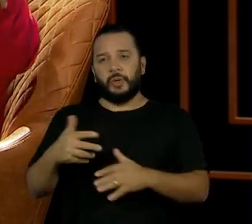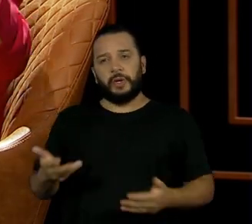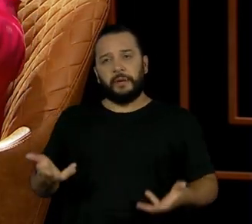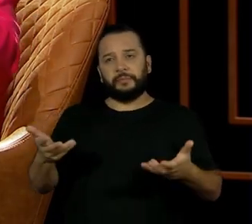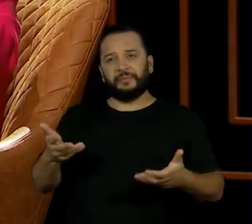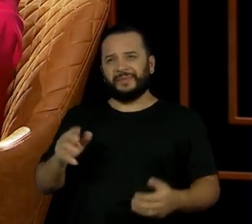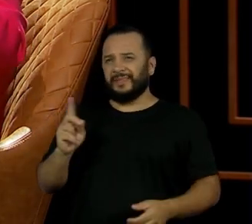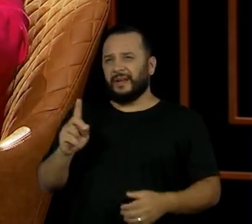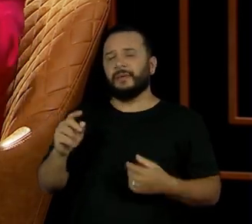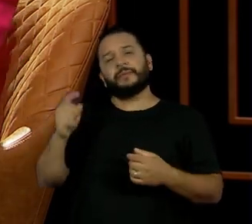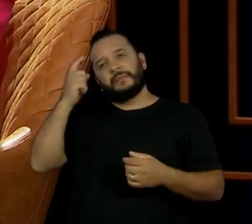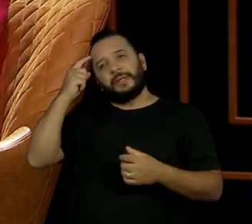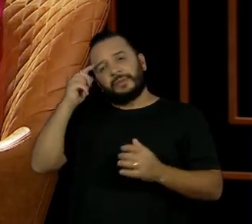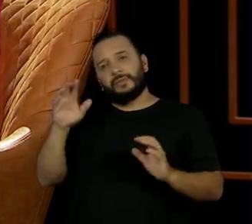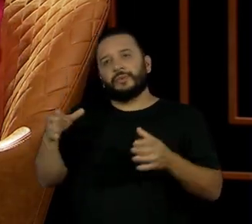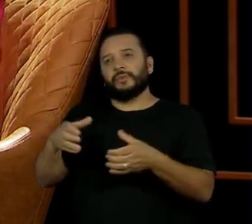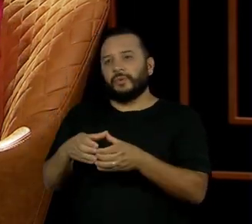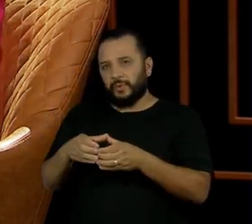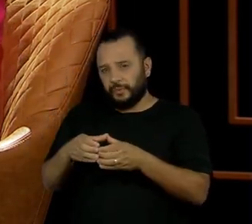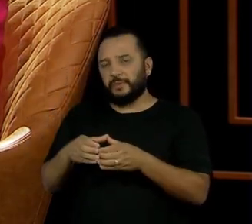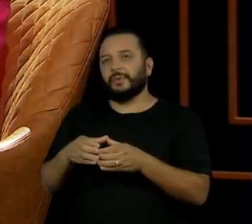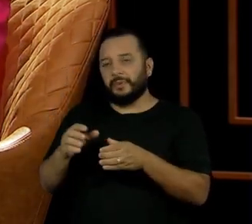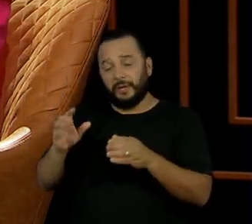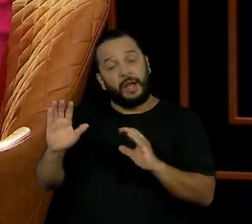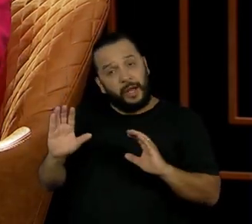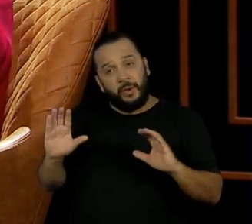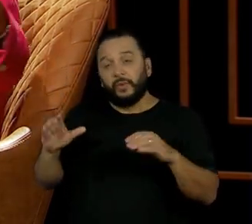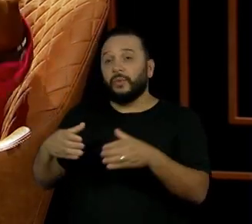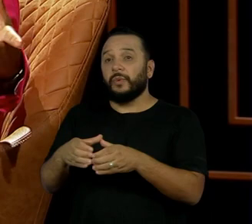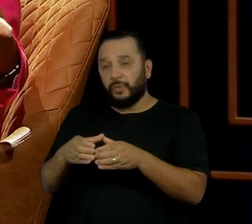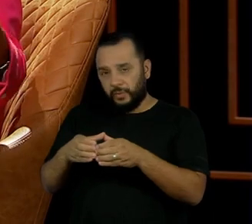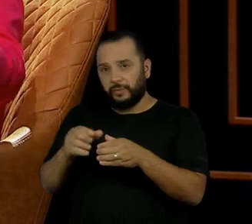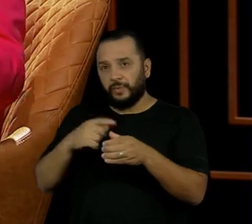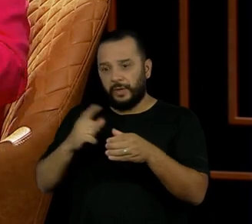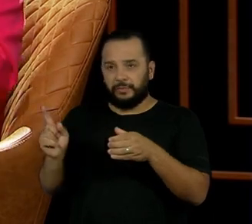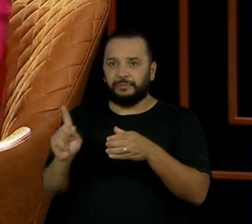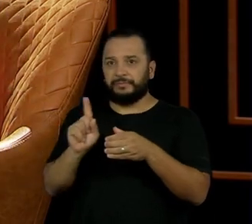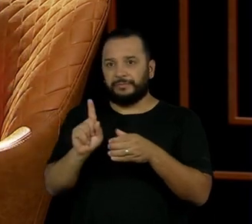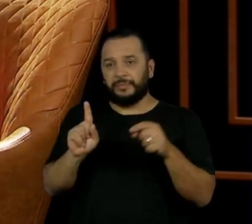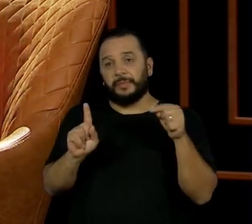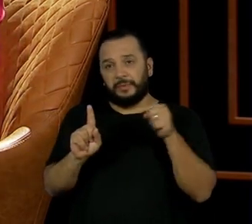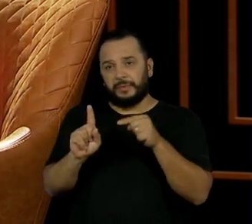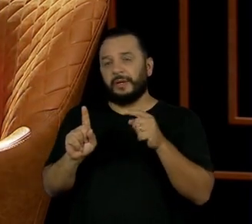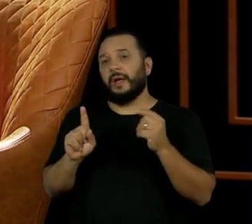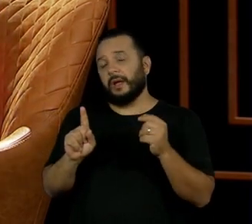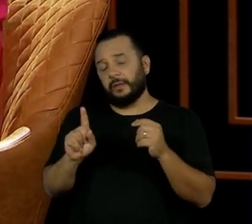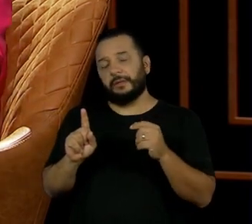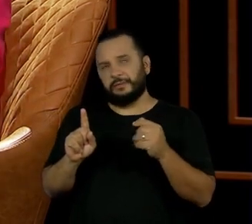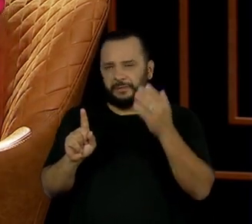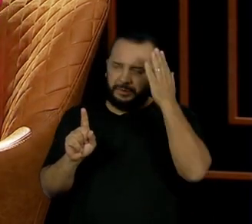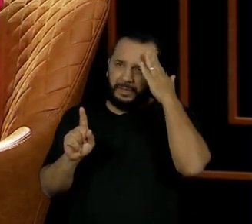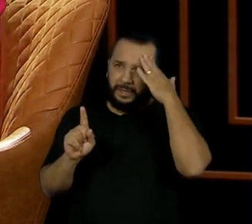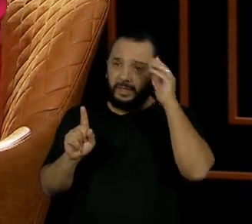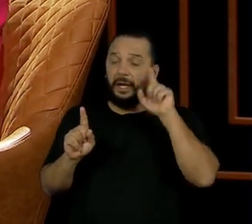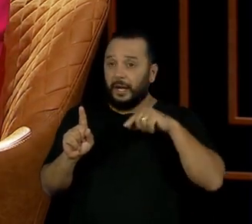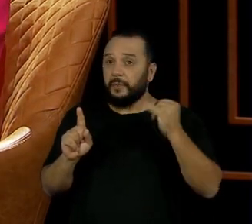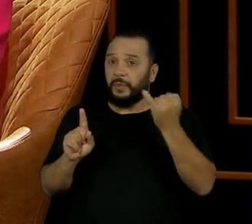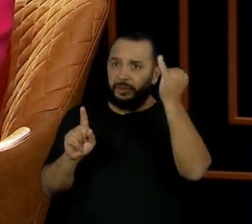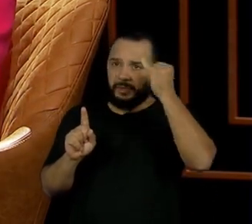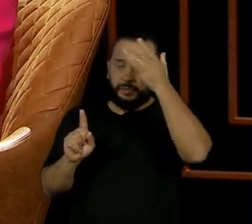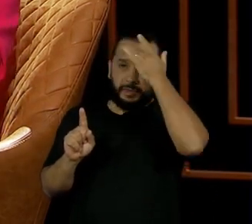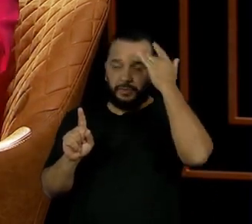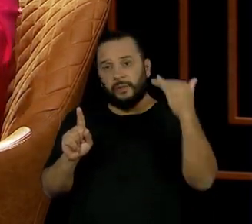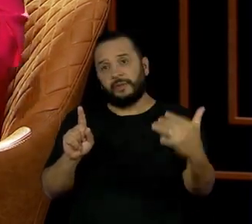tem que pensar no coletivo eu sou uma peça obviamente uma peça importante porque muita gente vai ali para me ver para me